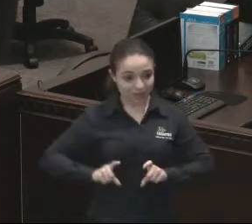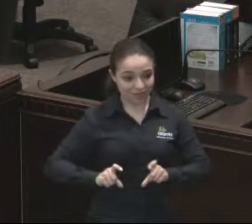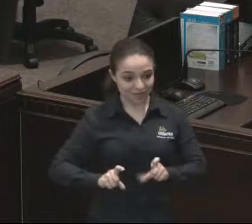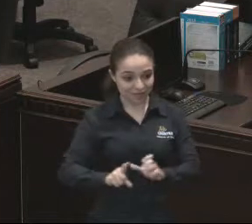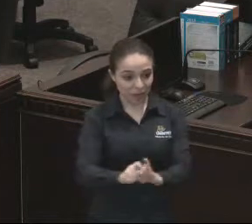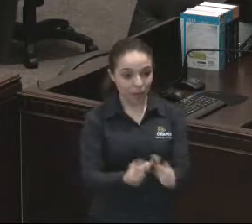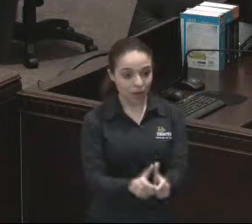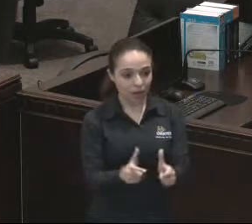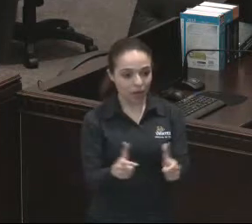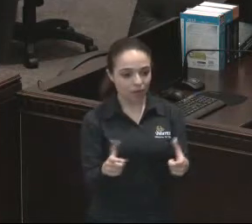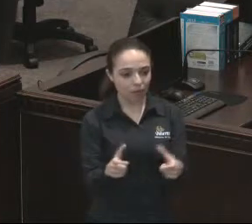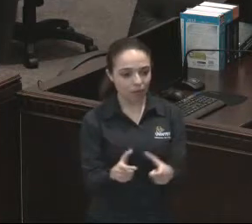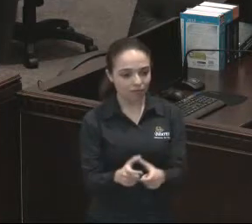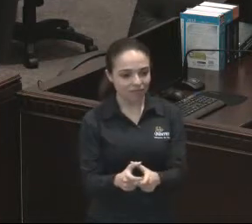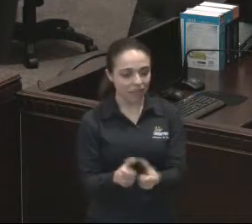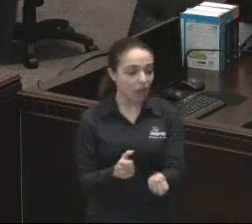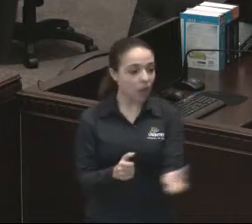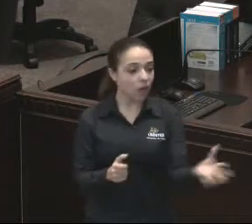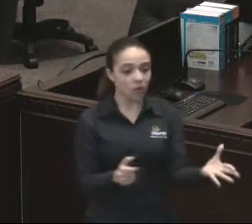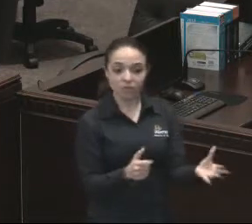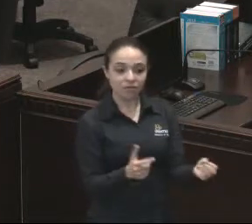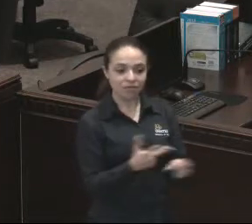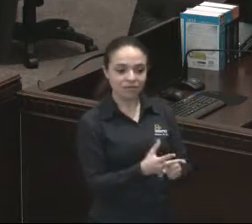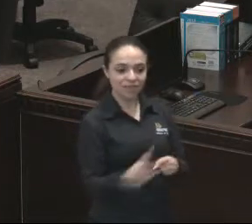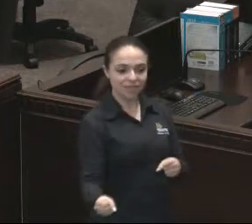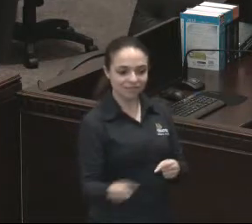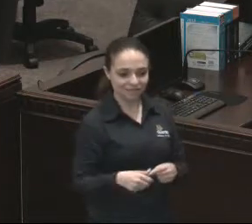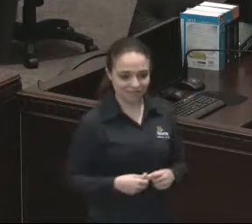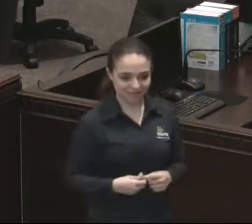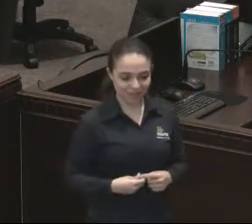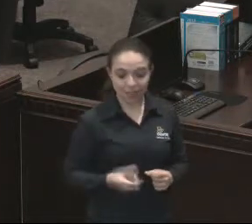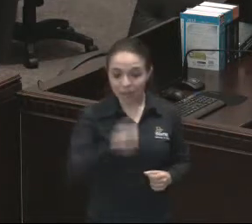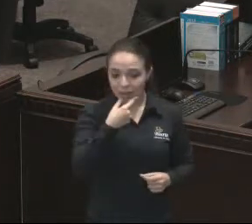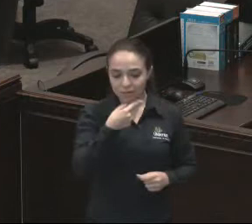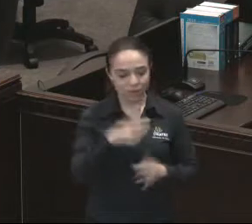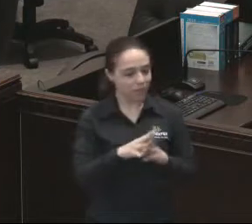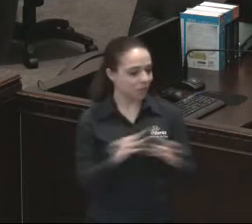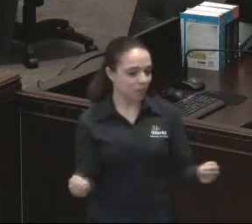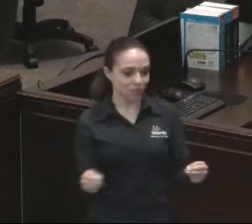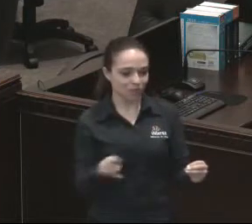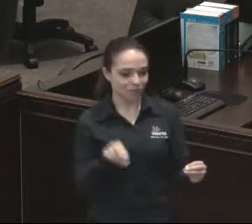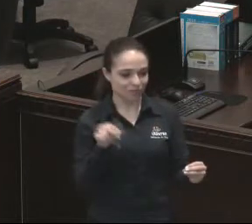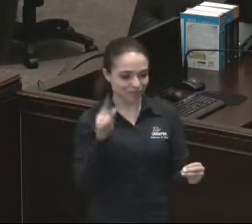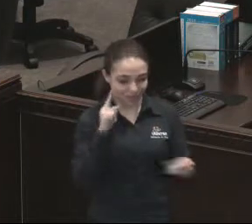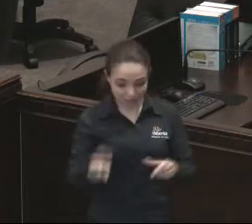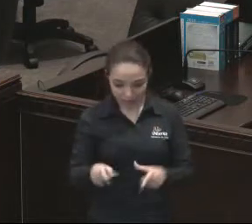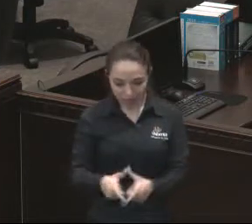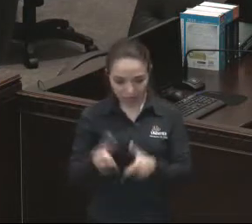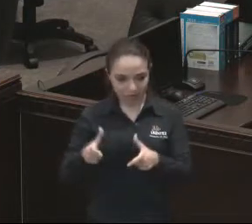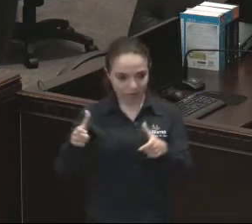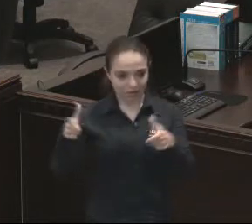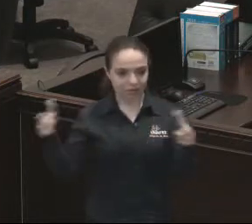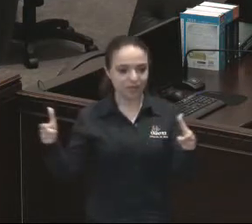são suscetíveis, ficam aquelas que não são suscetíveis aos antibióticos e essas vão crescendo cada vez mais.